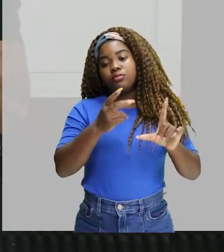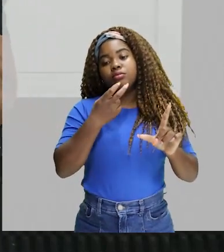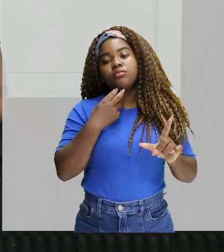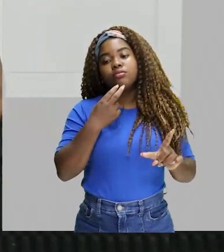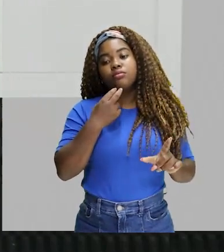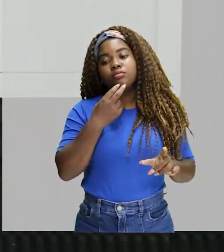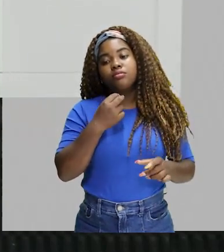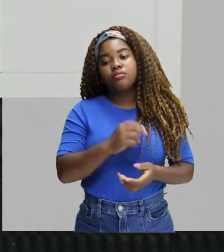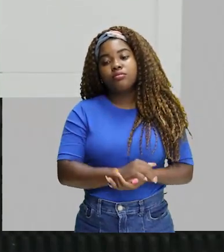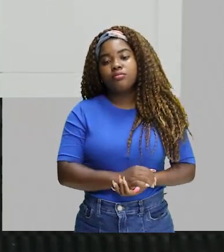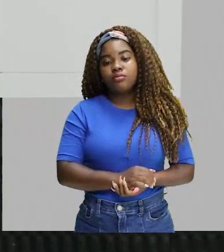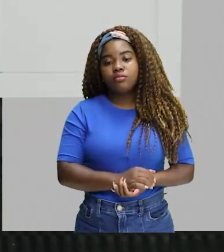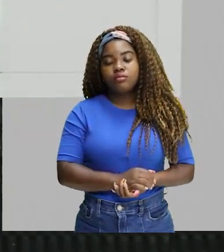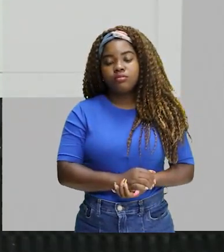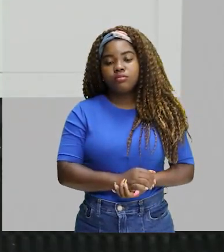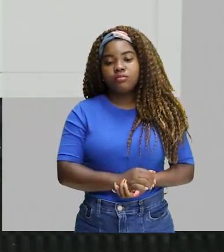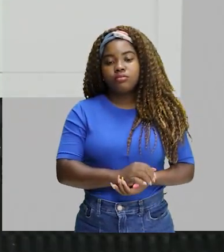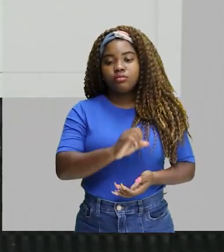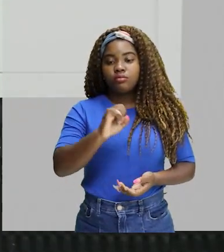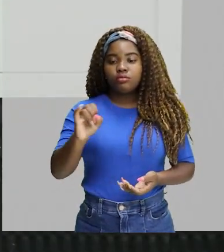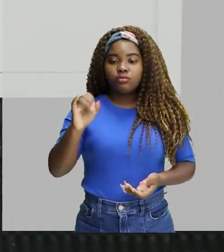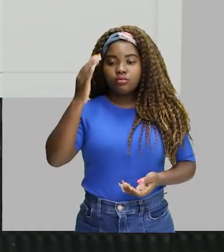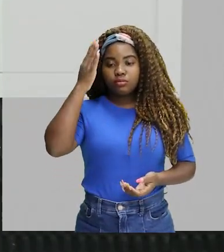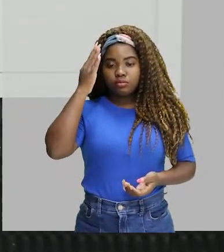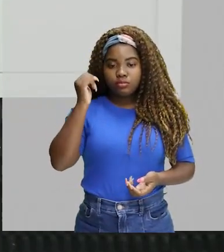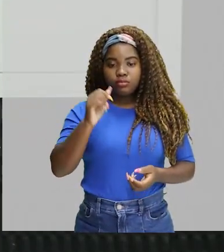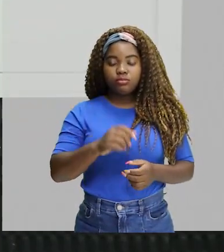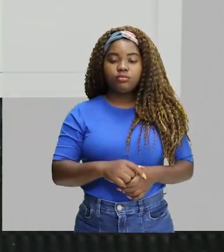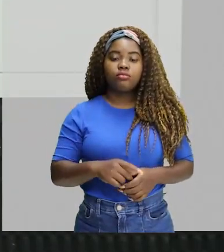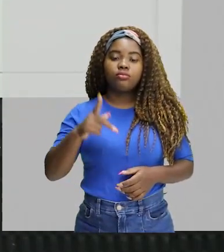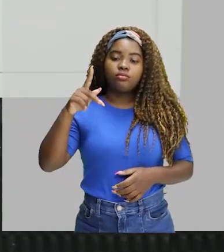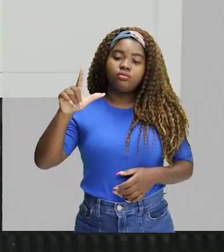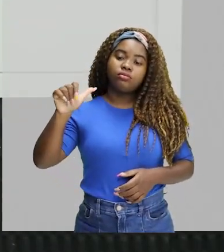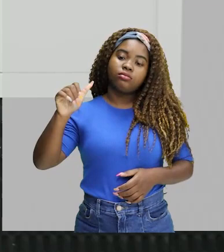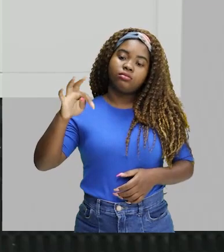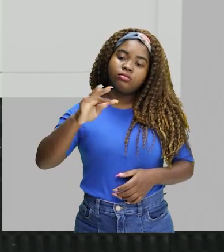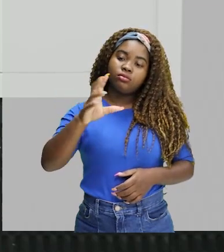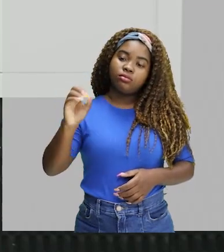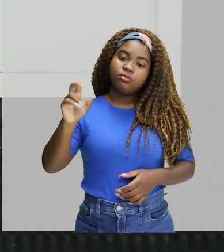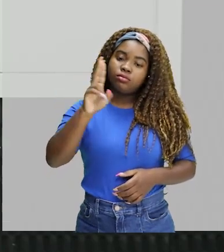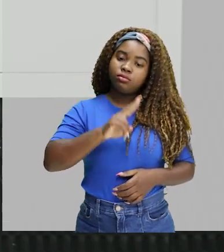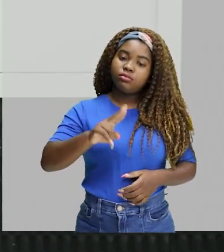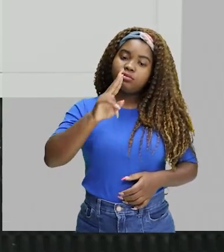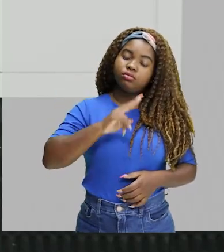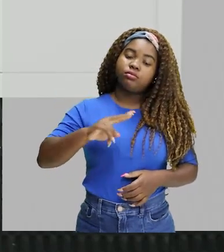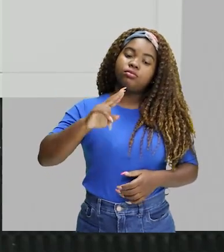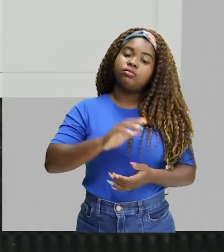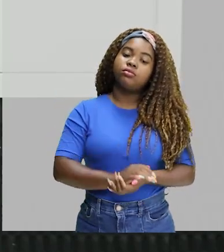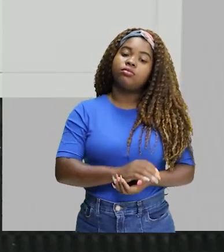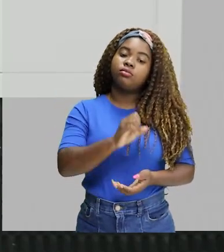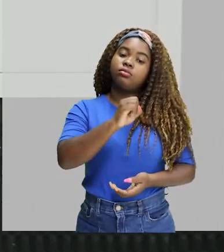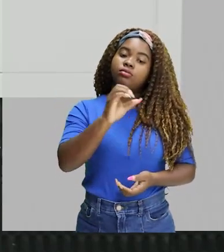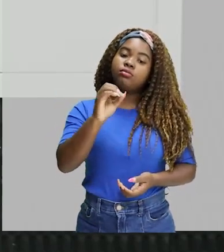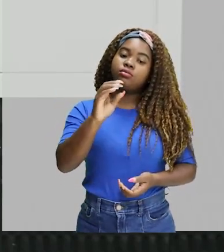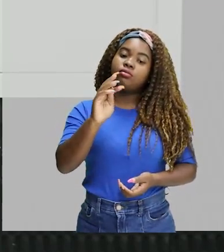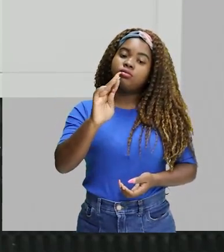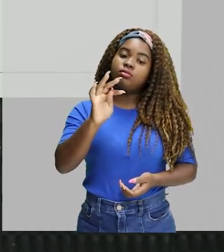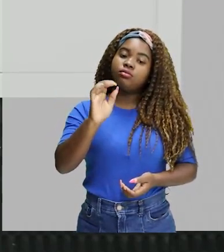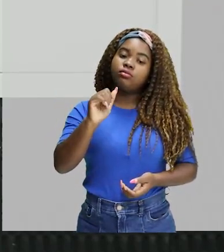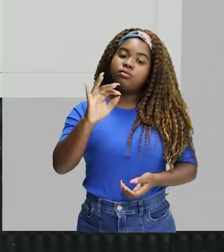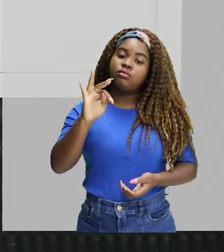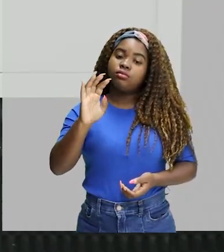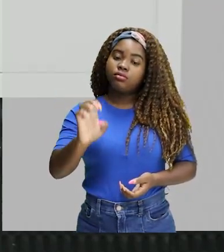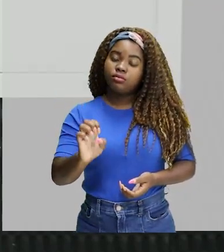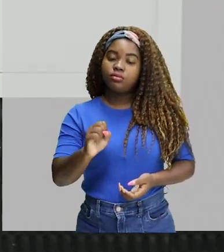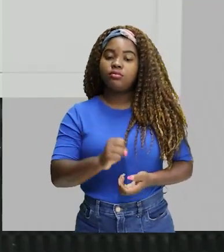sobre a filosofia antiga. Se você sabe que Platão utiliza Sócrates como sua personagem, obviamente quem escreveu isso tudo aqui